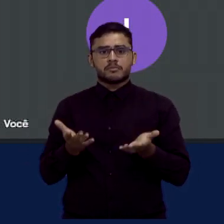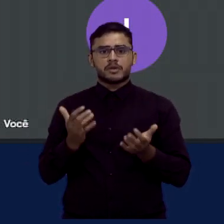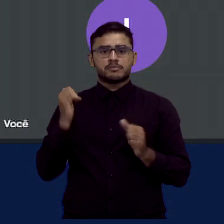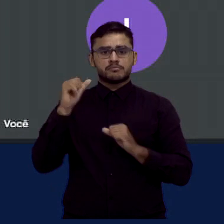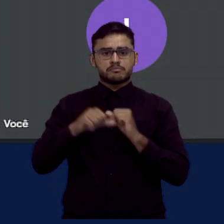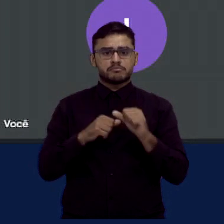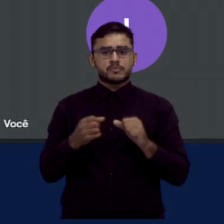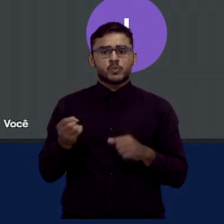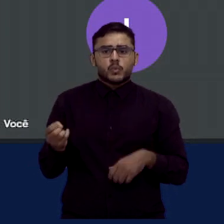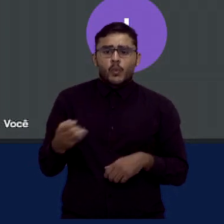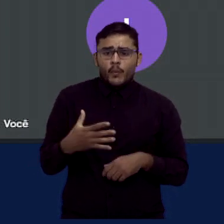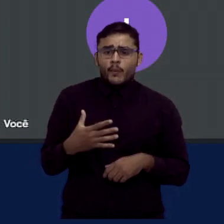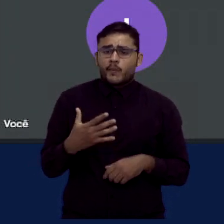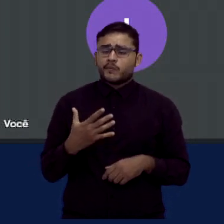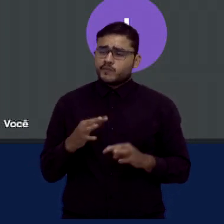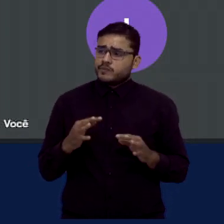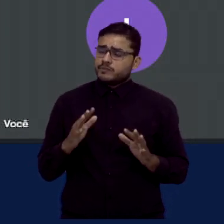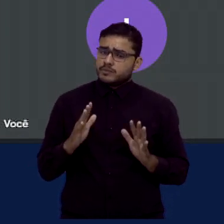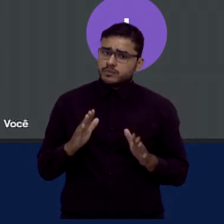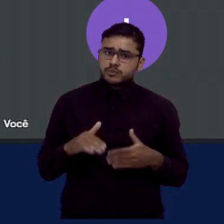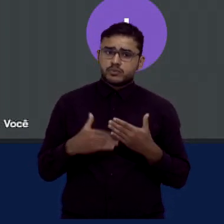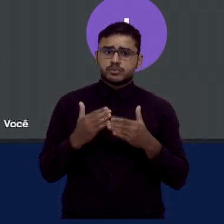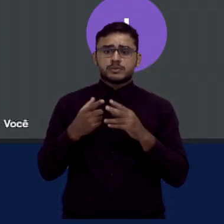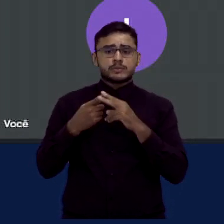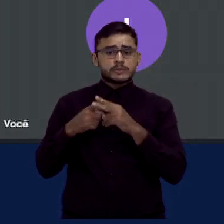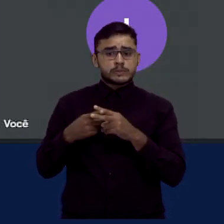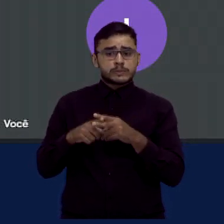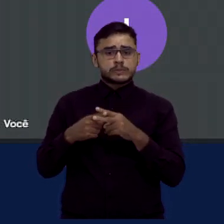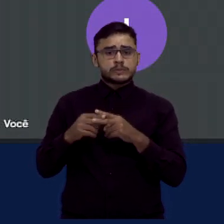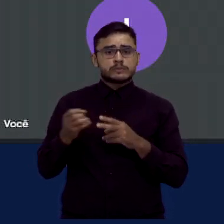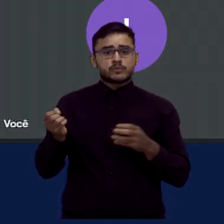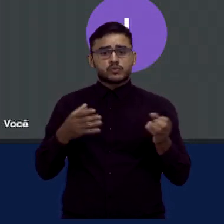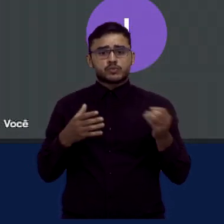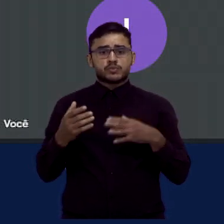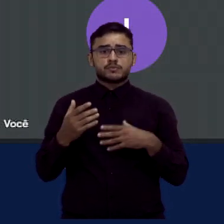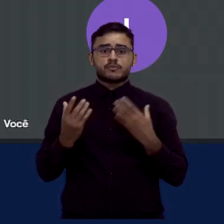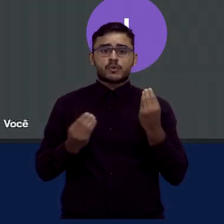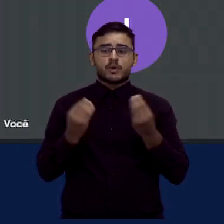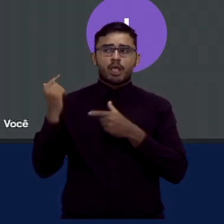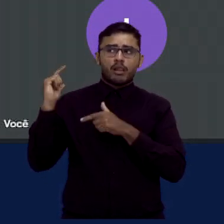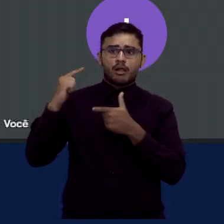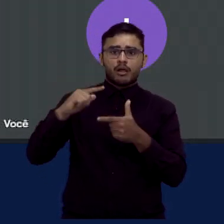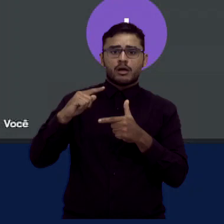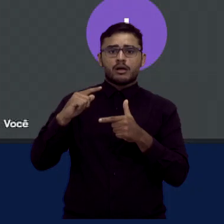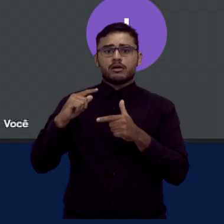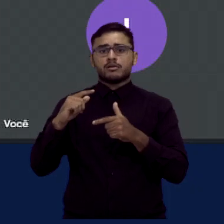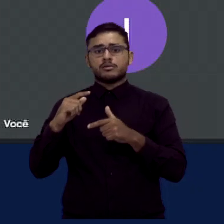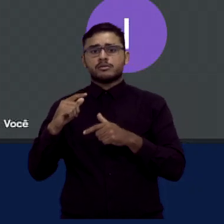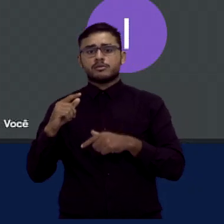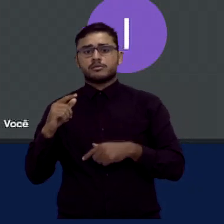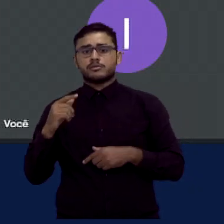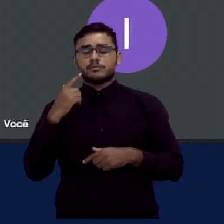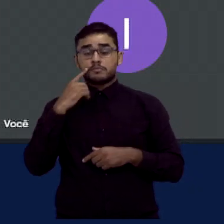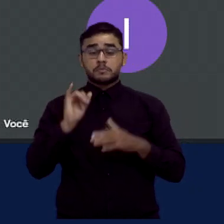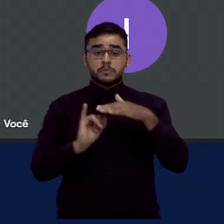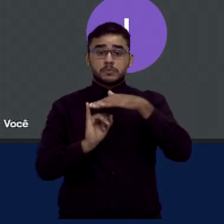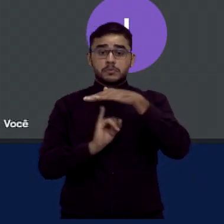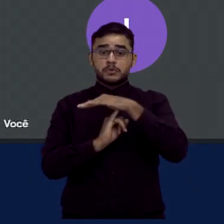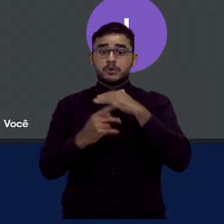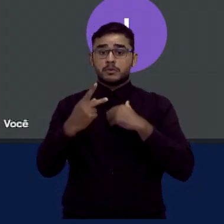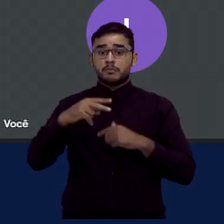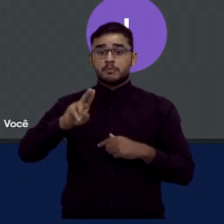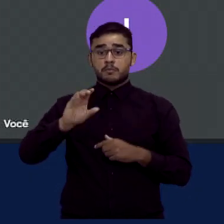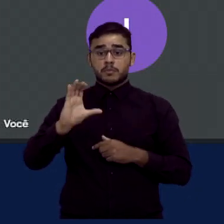né? Então, vamos ver como é que eles alinham essas duas coisas com relação à IA. Eu espero que seja algo